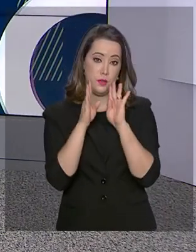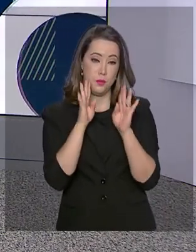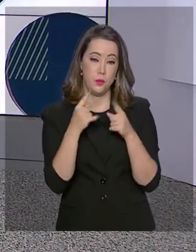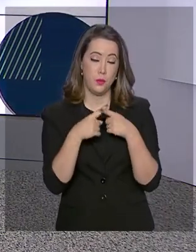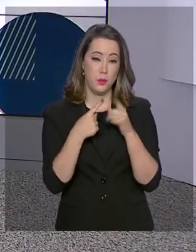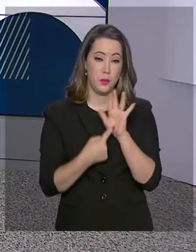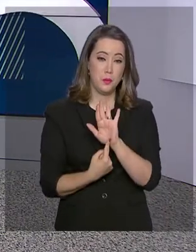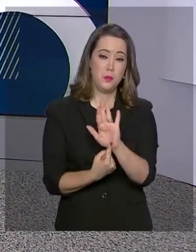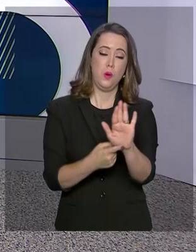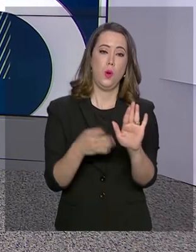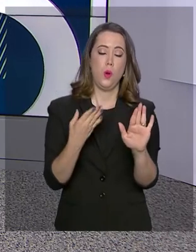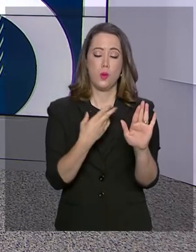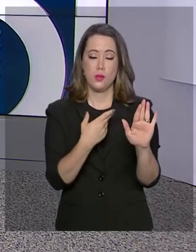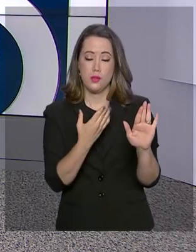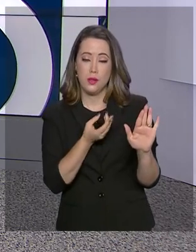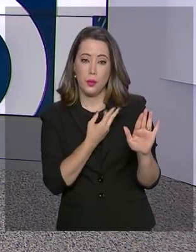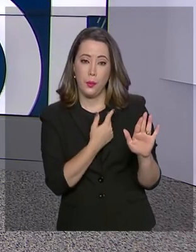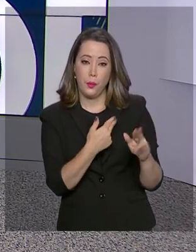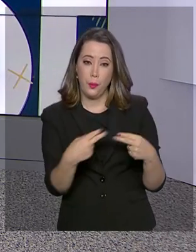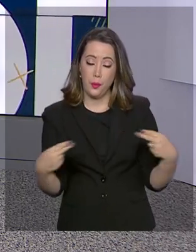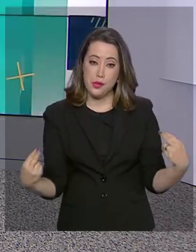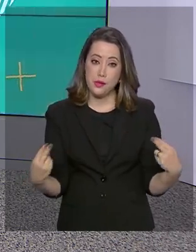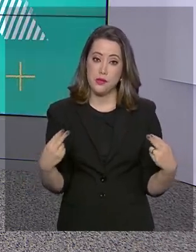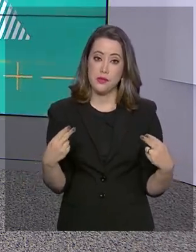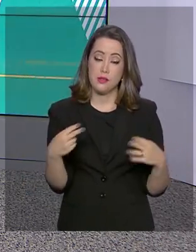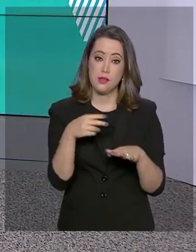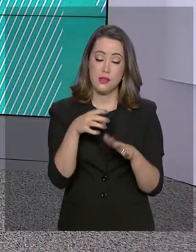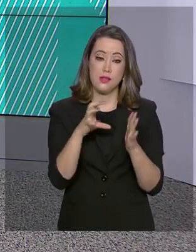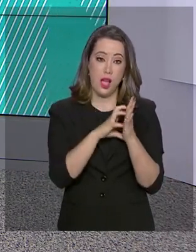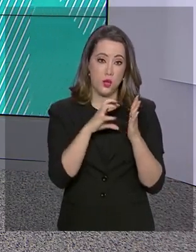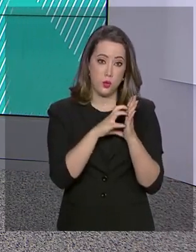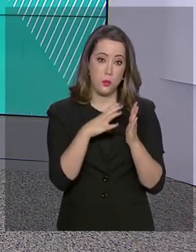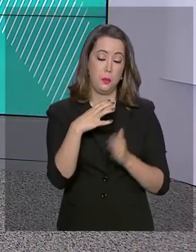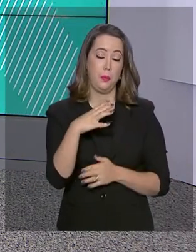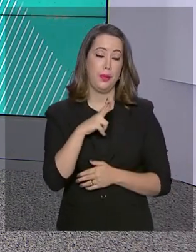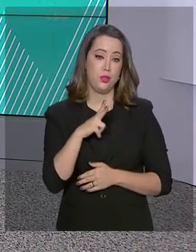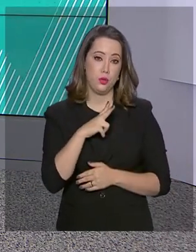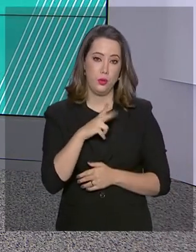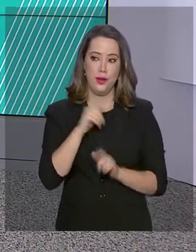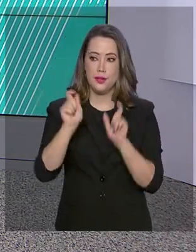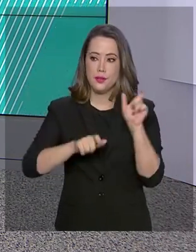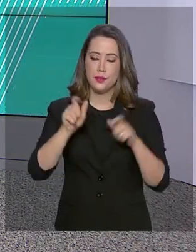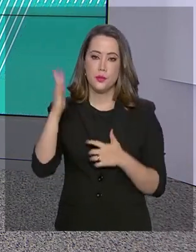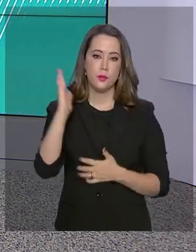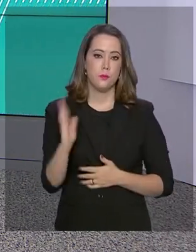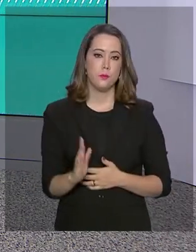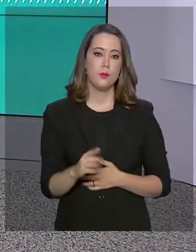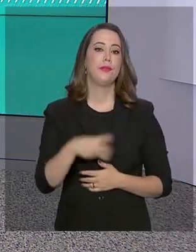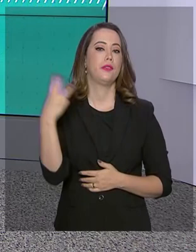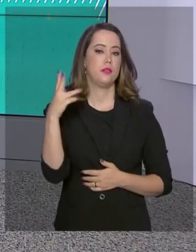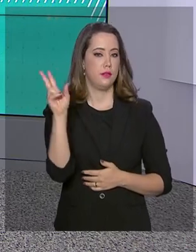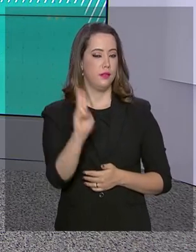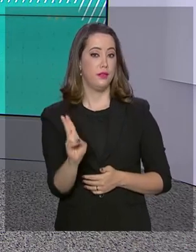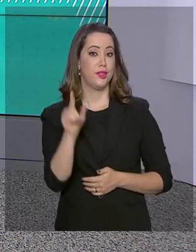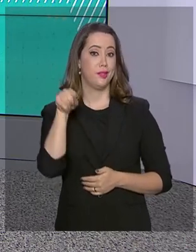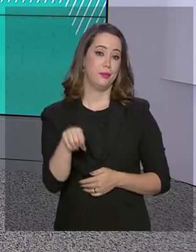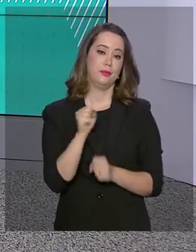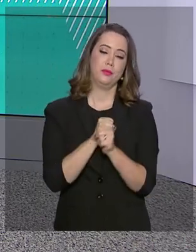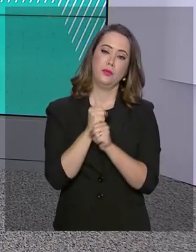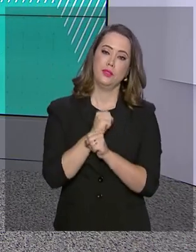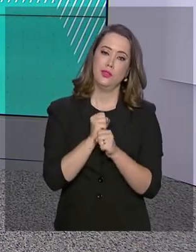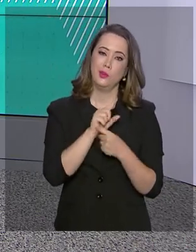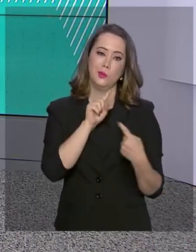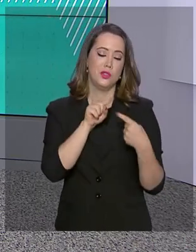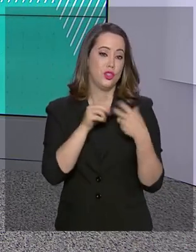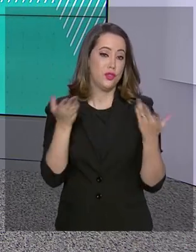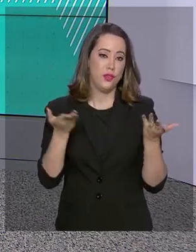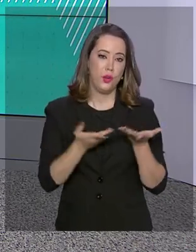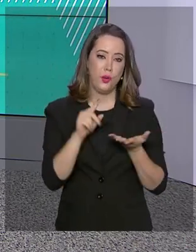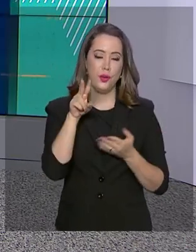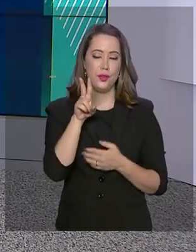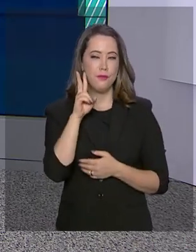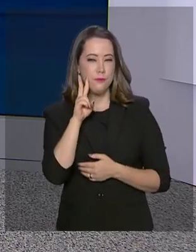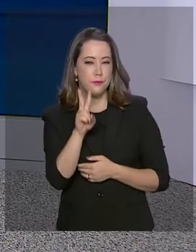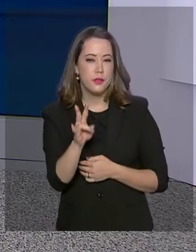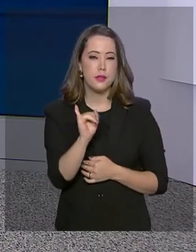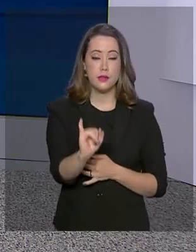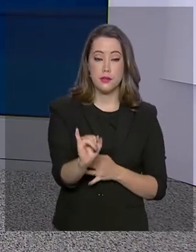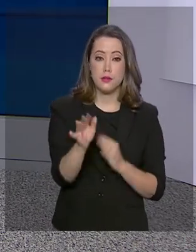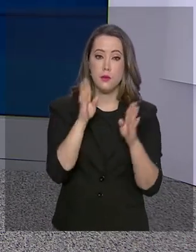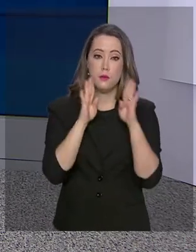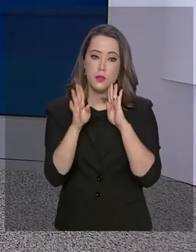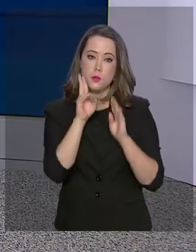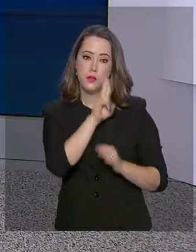o